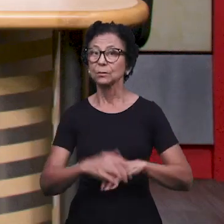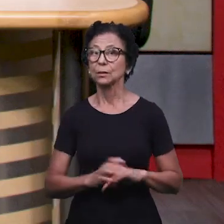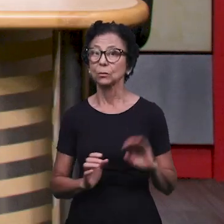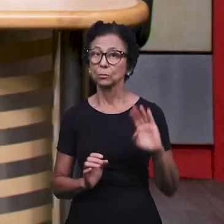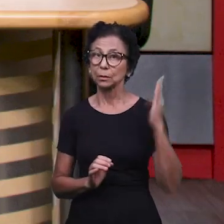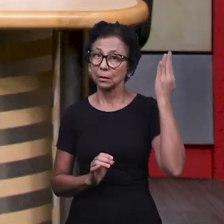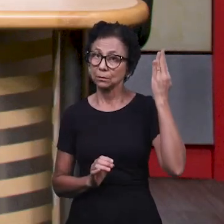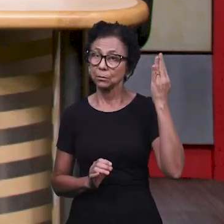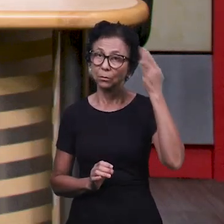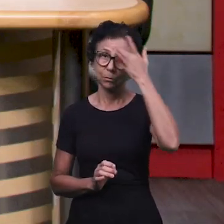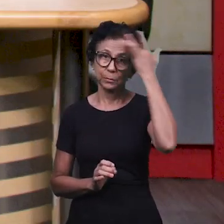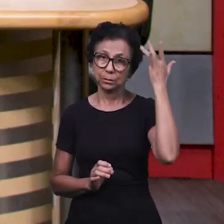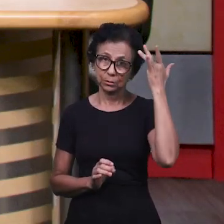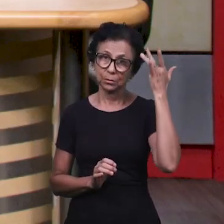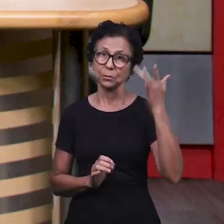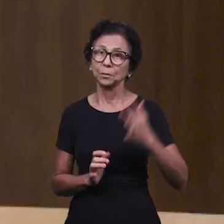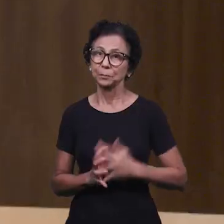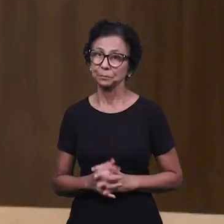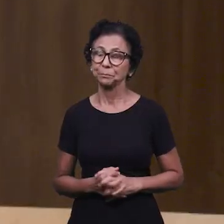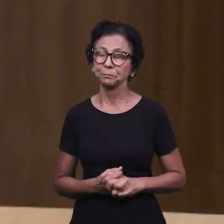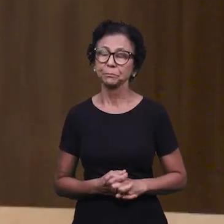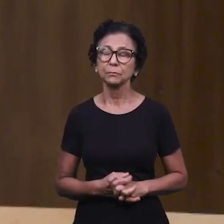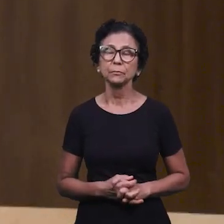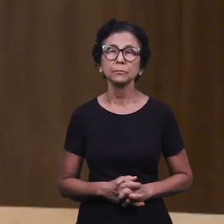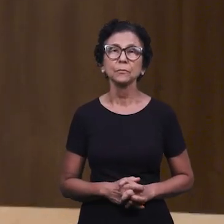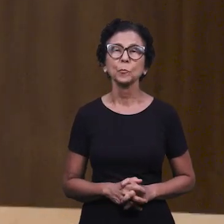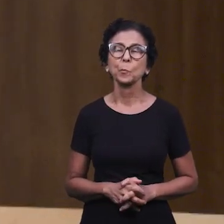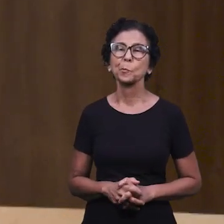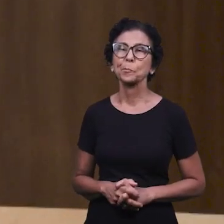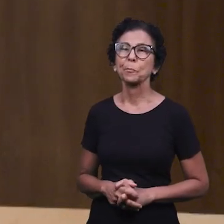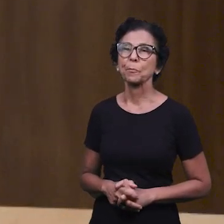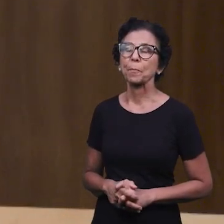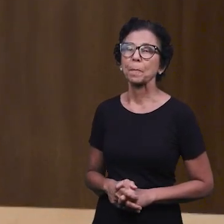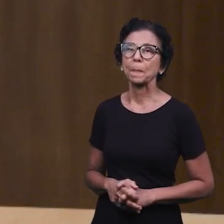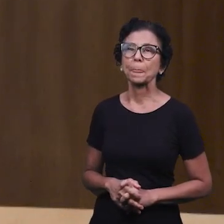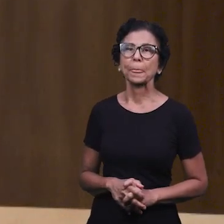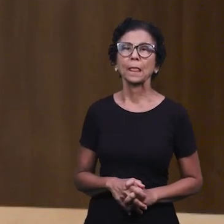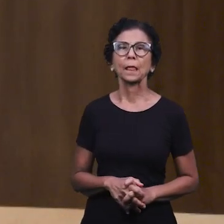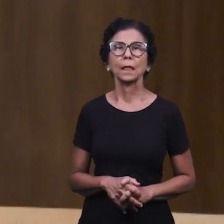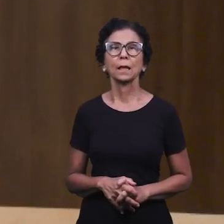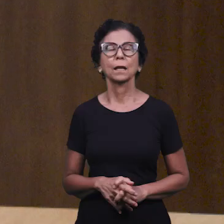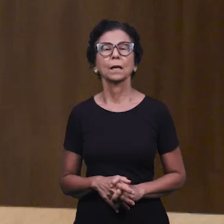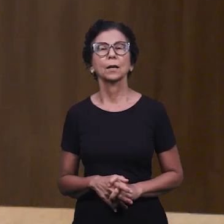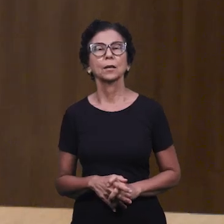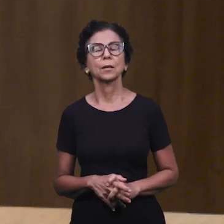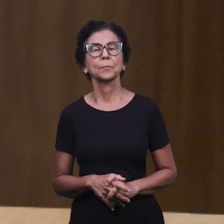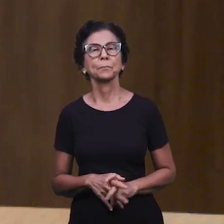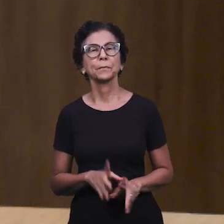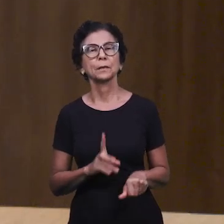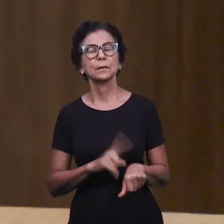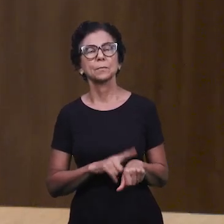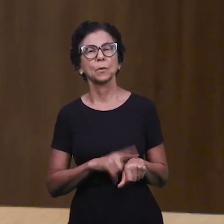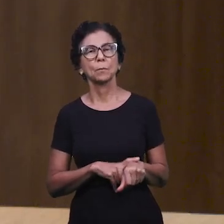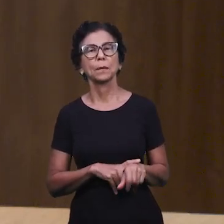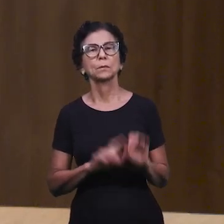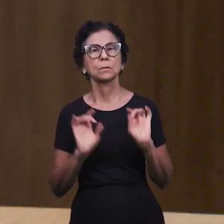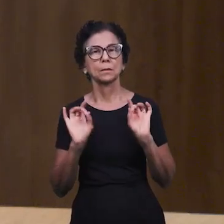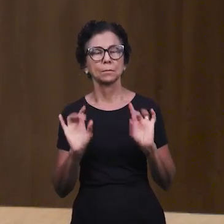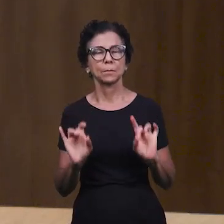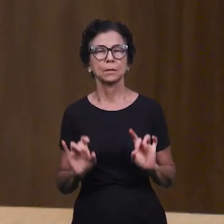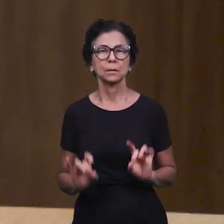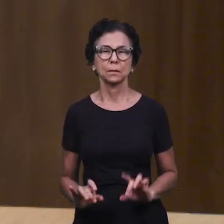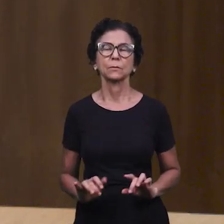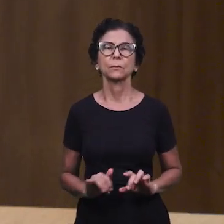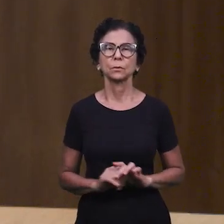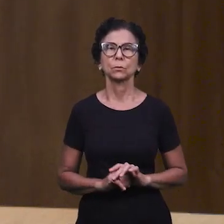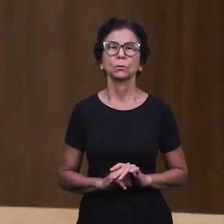né, esse momento específico, e aí mais uma vez a véspera do cumprimento